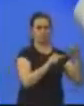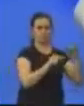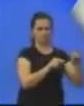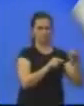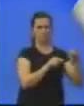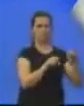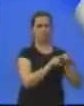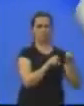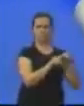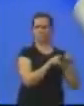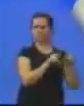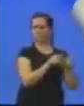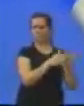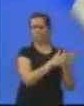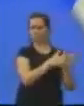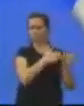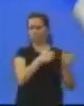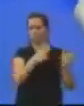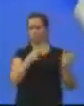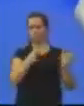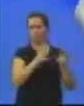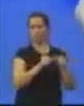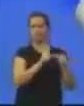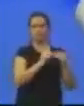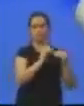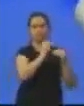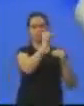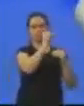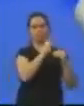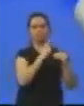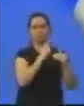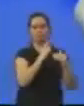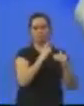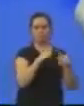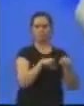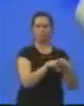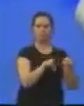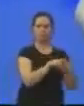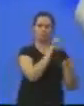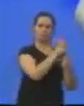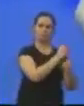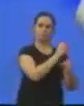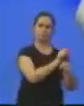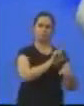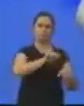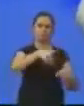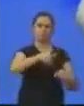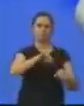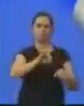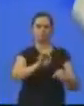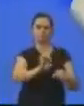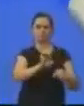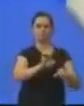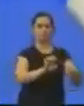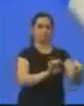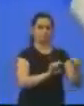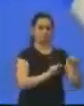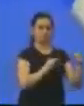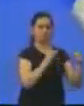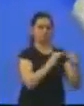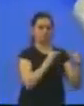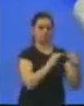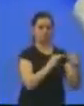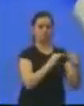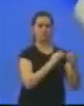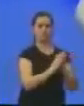ou pode ser simplesmente contínua em todos os pontos, mas num ponto o que acontece? Eu calculo o limite para x tendendo àquele ponto. Bom, calculei o